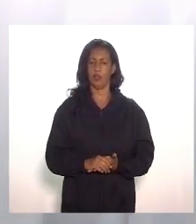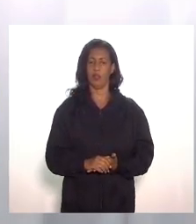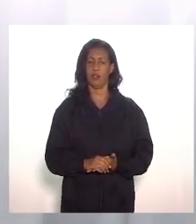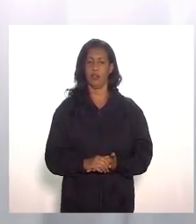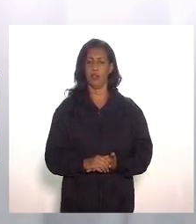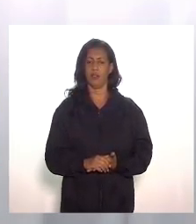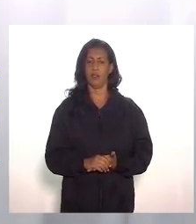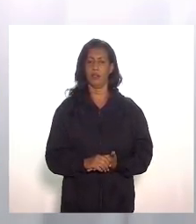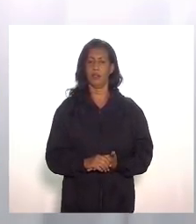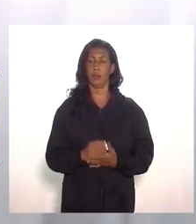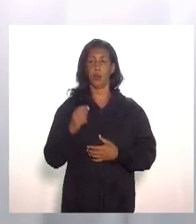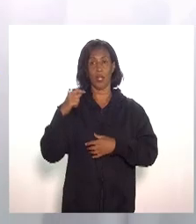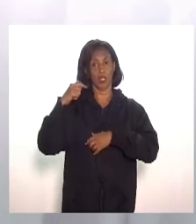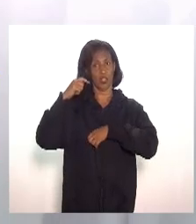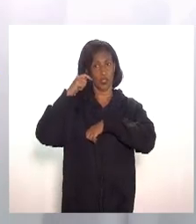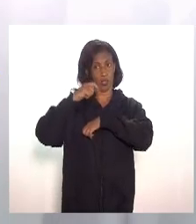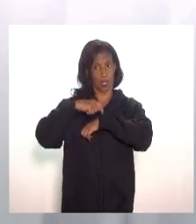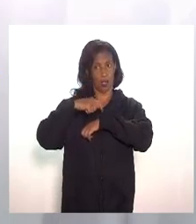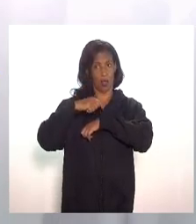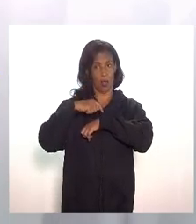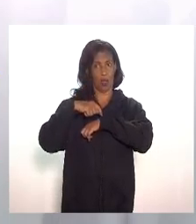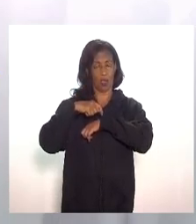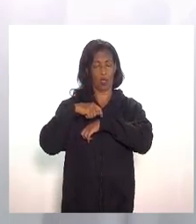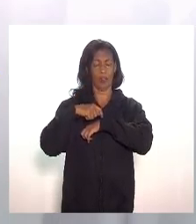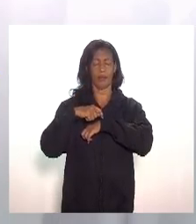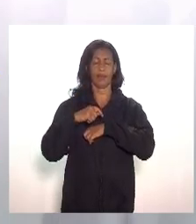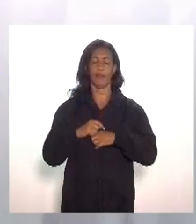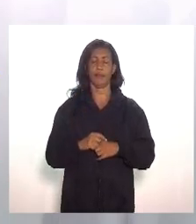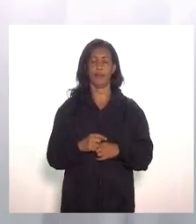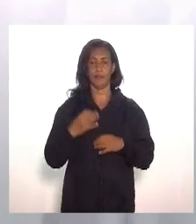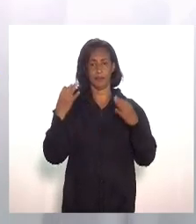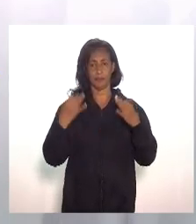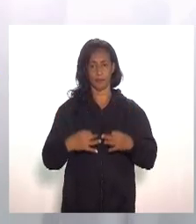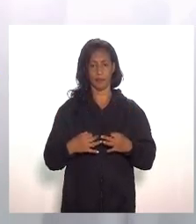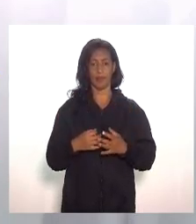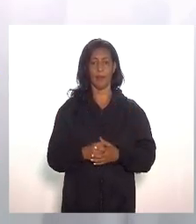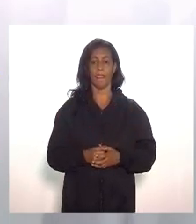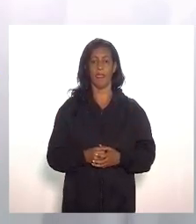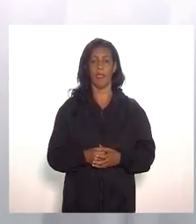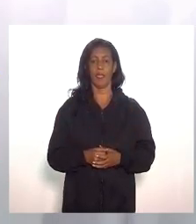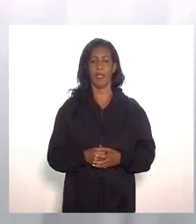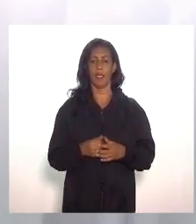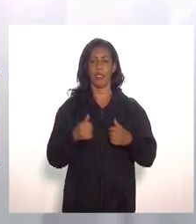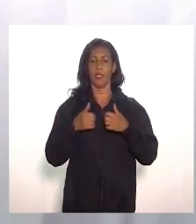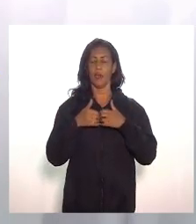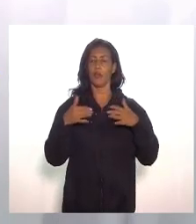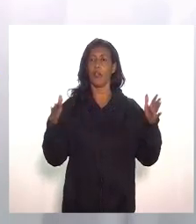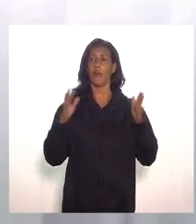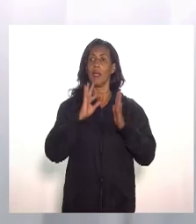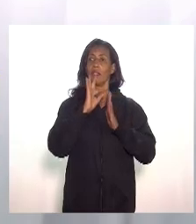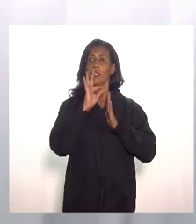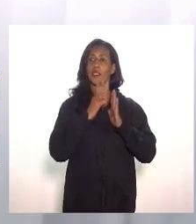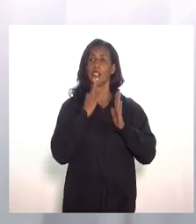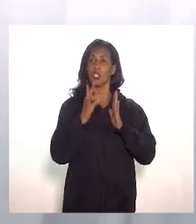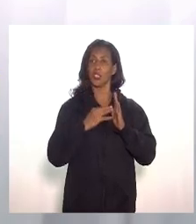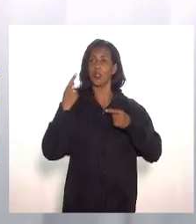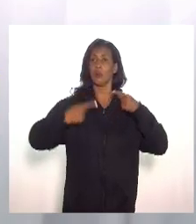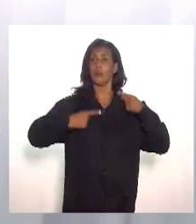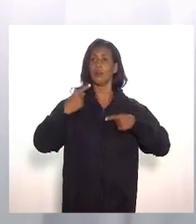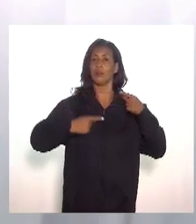está dentro do horário da discussão, né, ainda está dentro do horário da sessão, e foi aberta as inscrições para